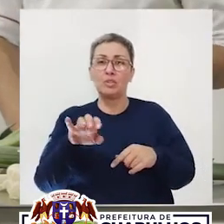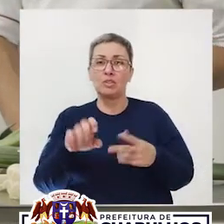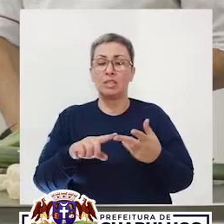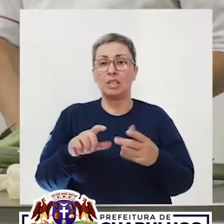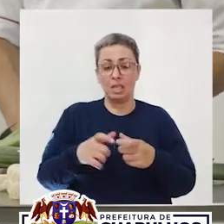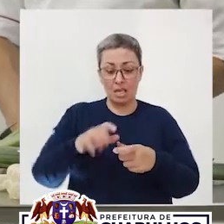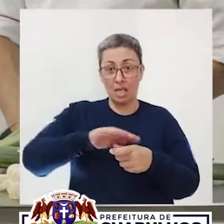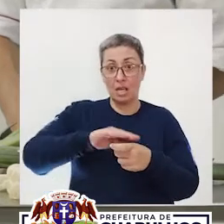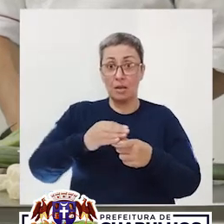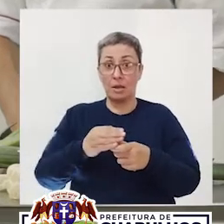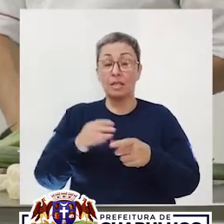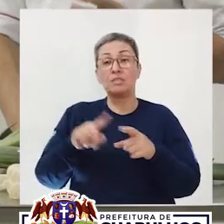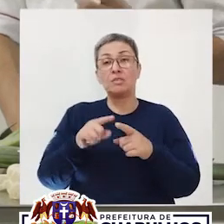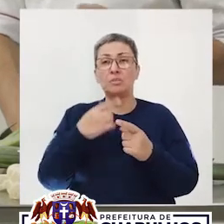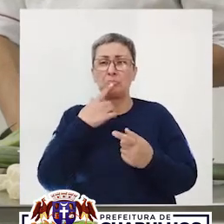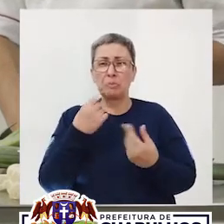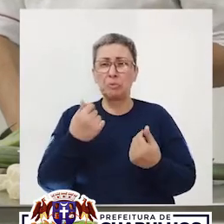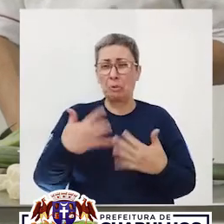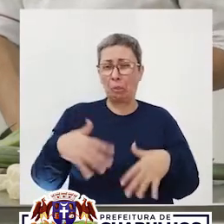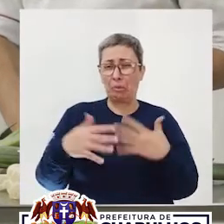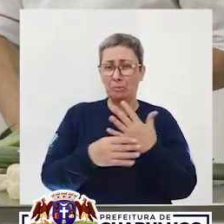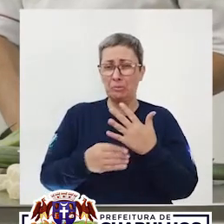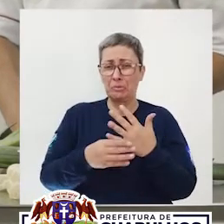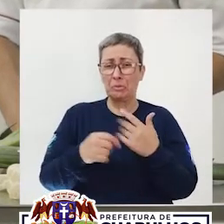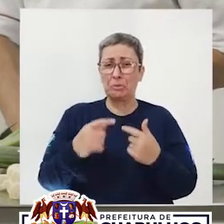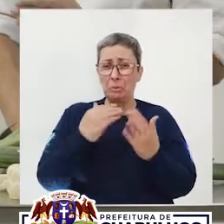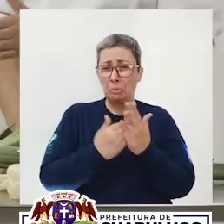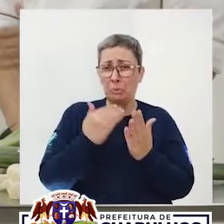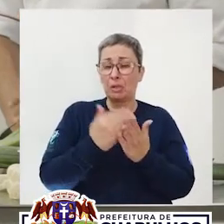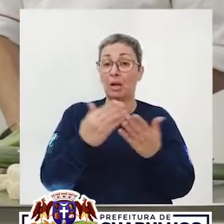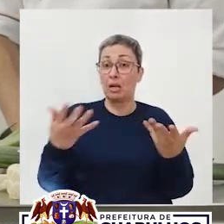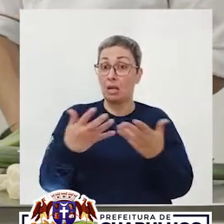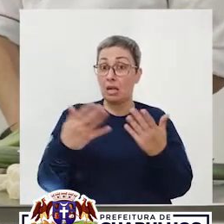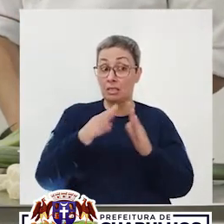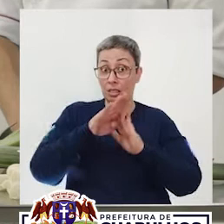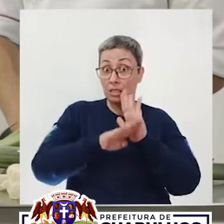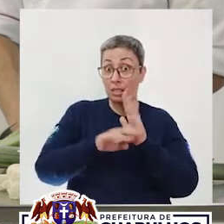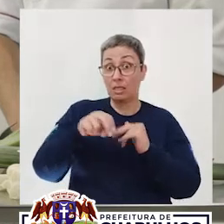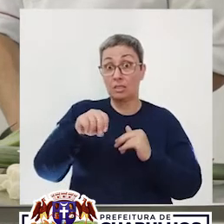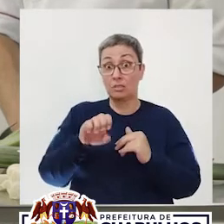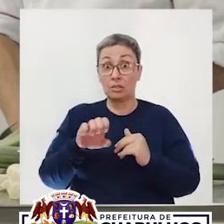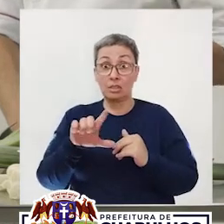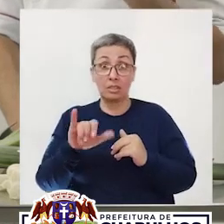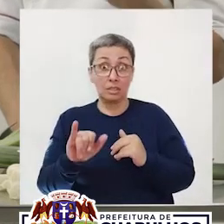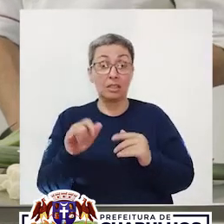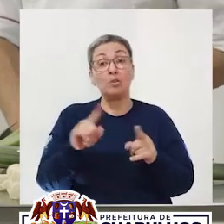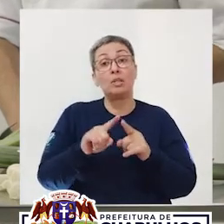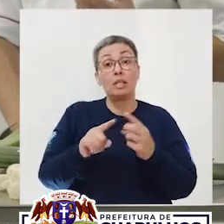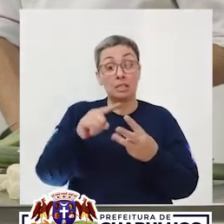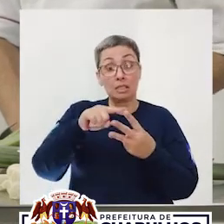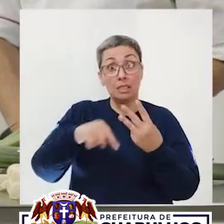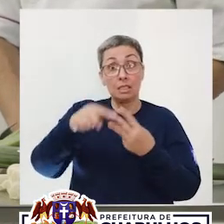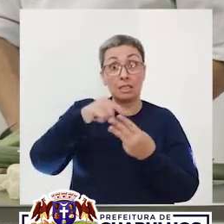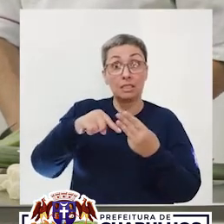quiches, empadas que a gente acaba consumindo, fica um gosto excessivo de gordura. Nessa receita aqui da Noeli, como ela faz